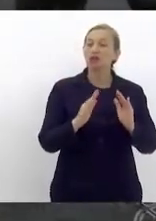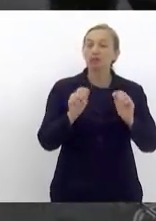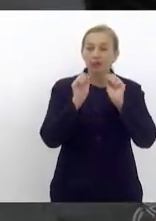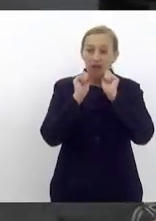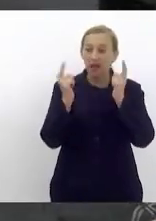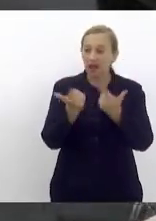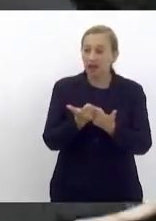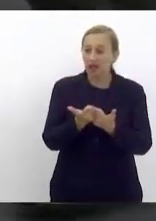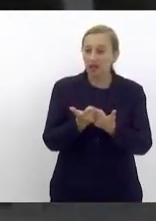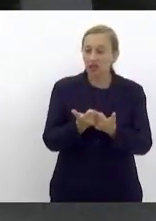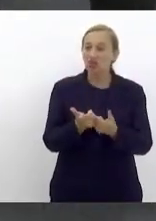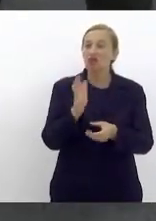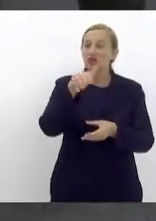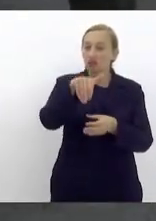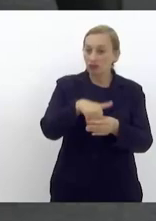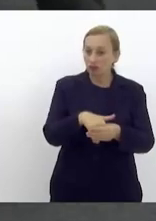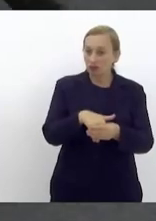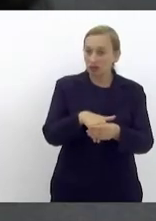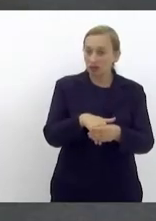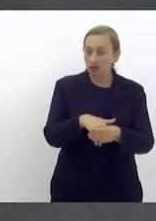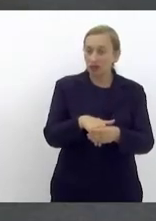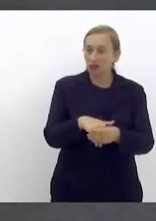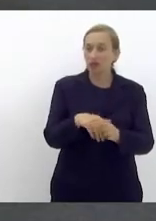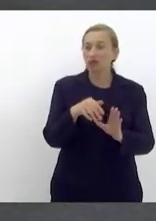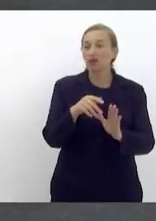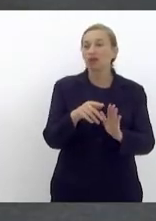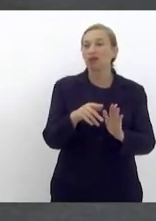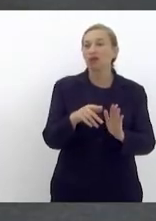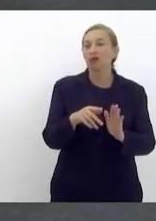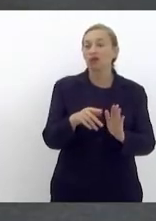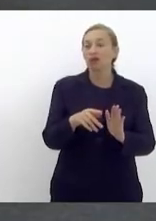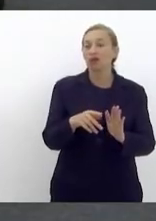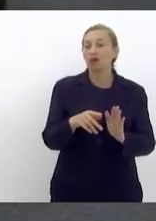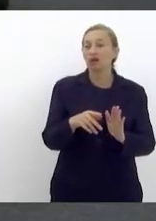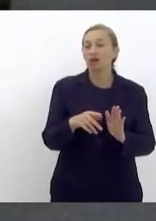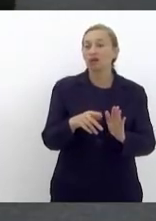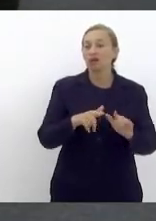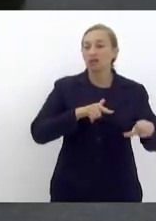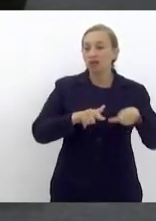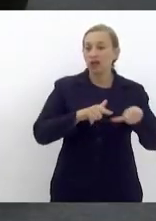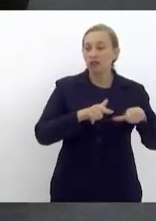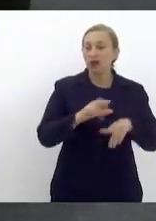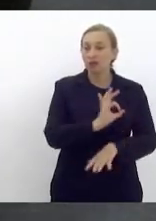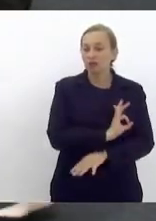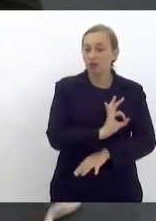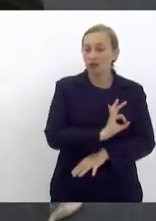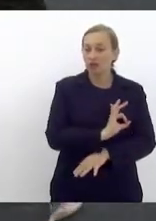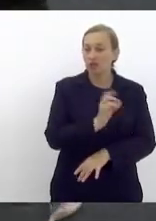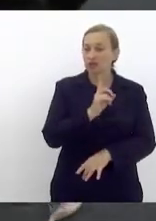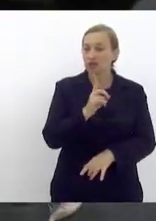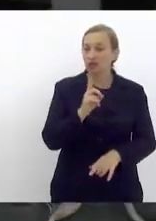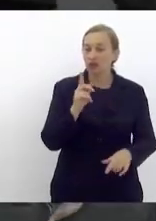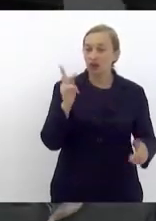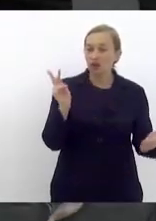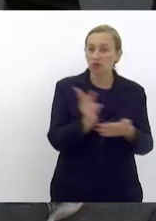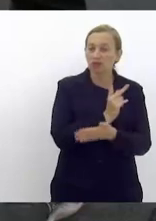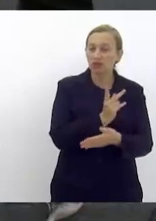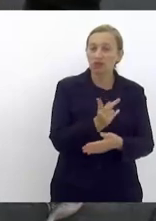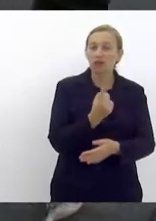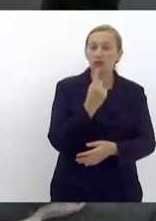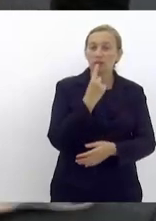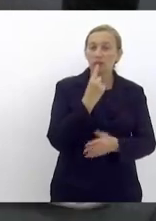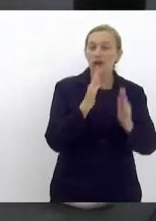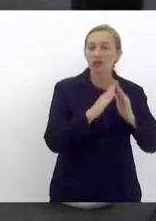aqui legislativa votar, para que operações policiais não ocorram perto